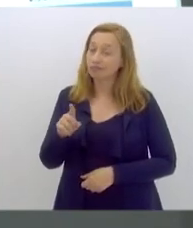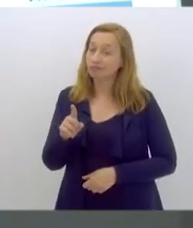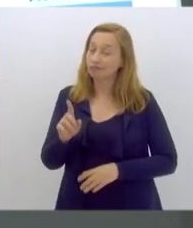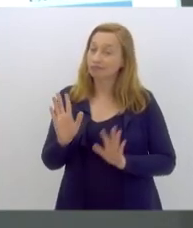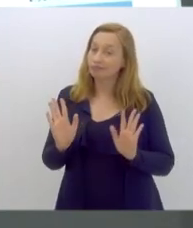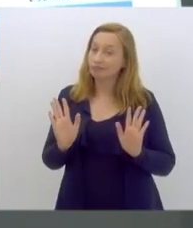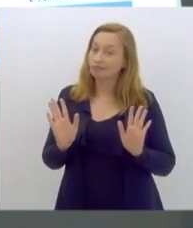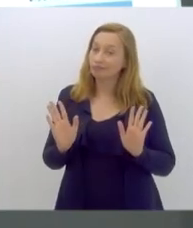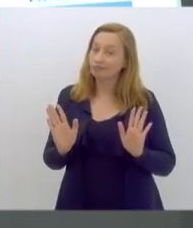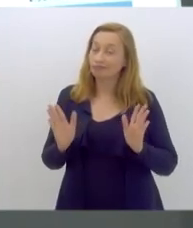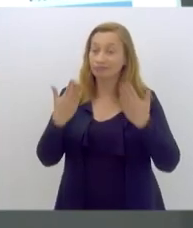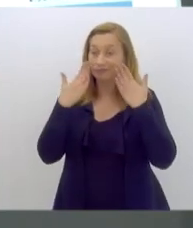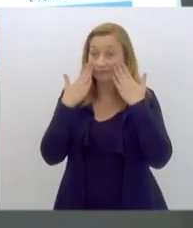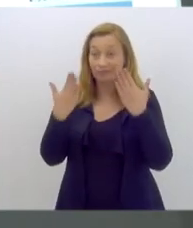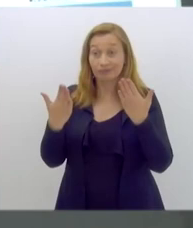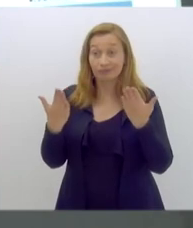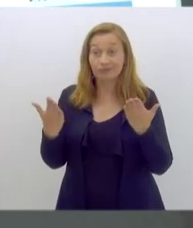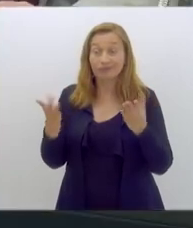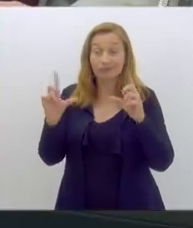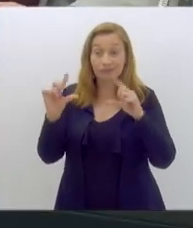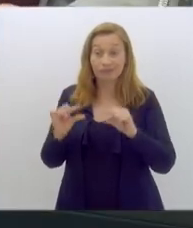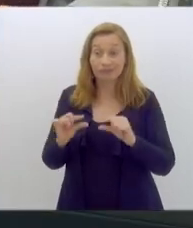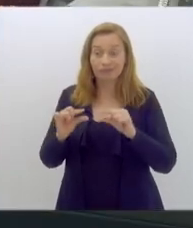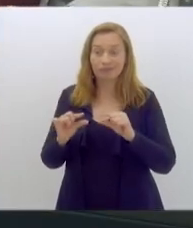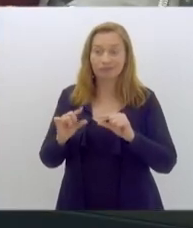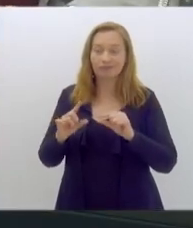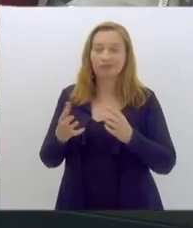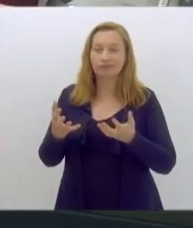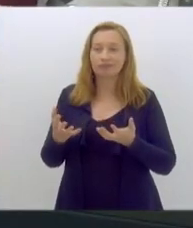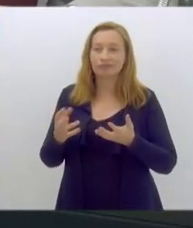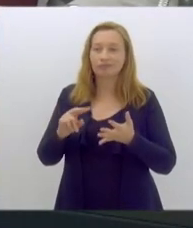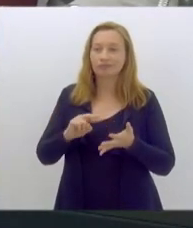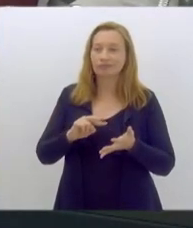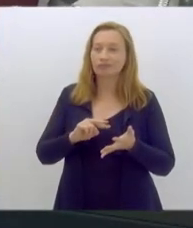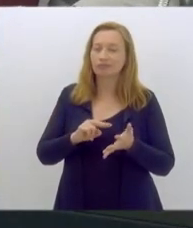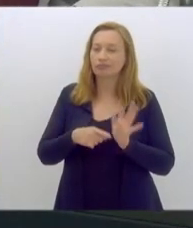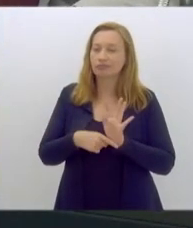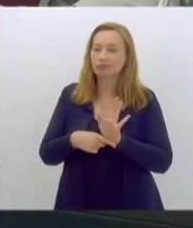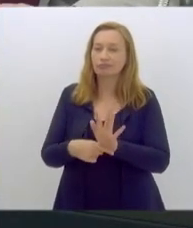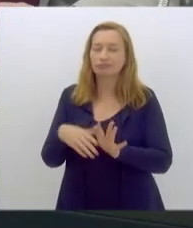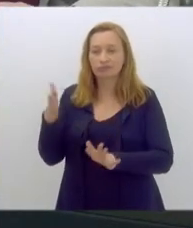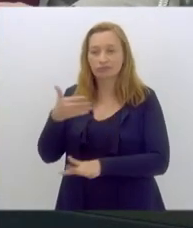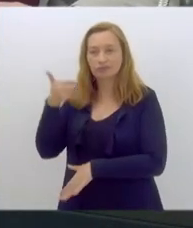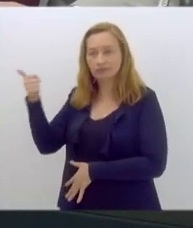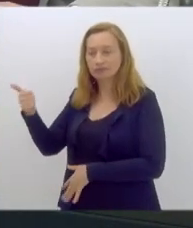essa apresentação tá muito pequena mas eu vou tentar traduzir né